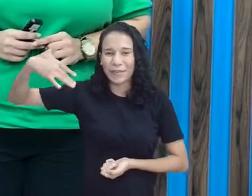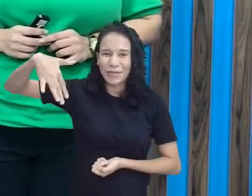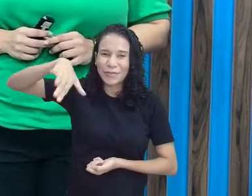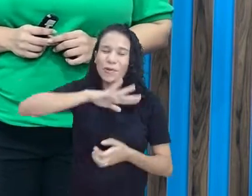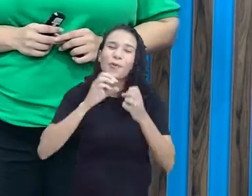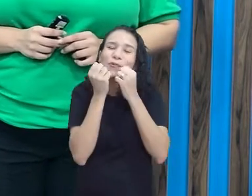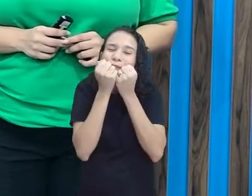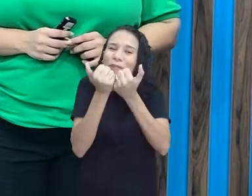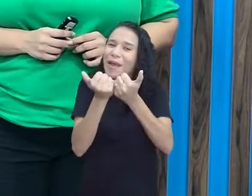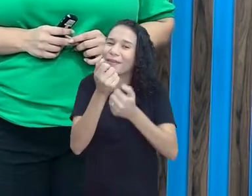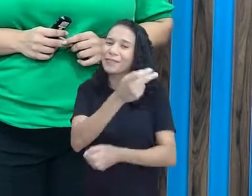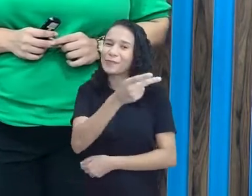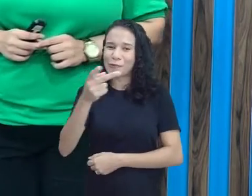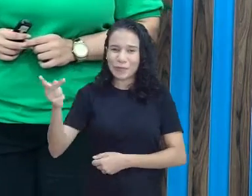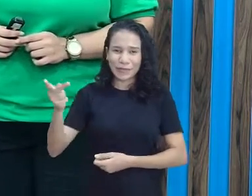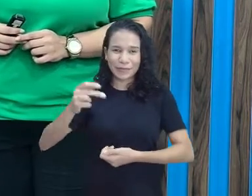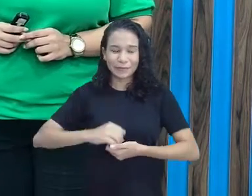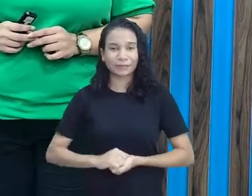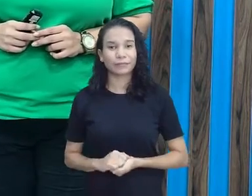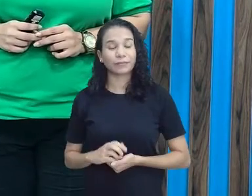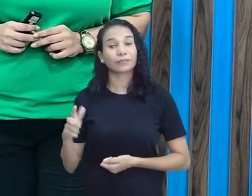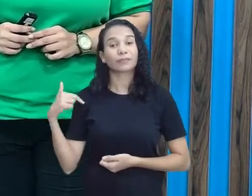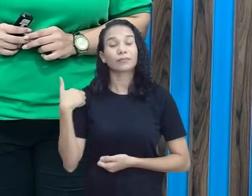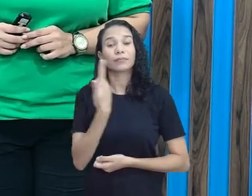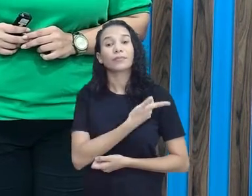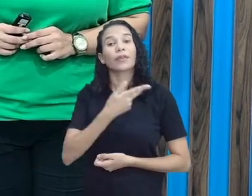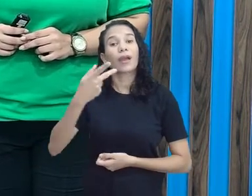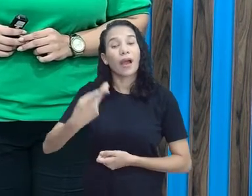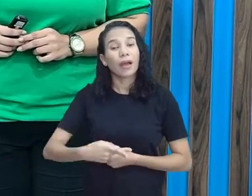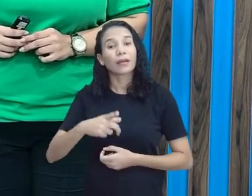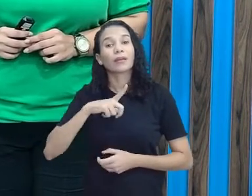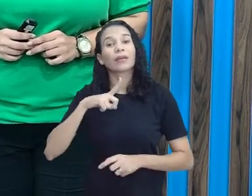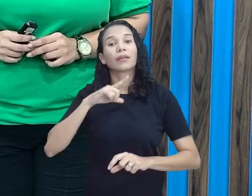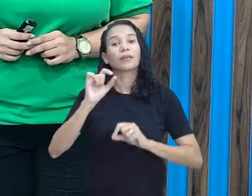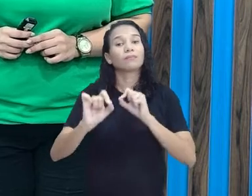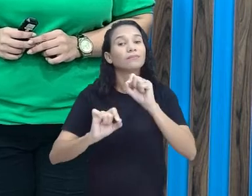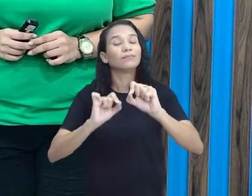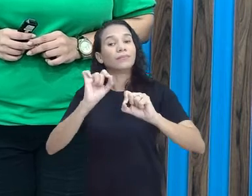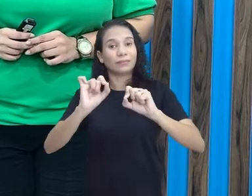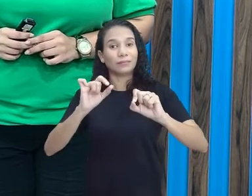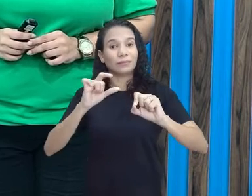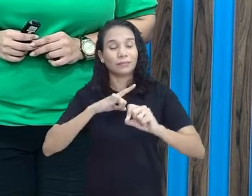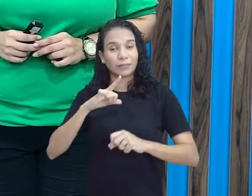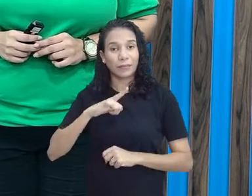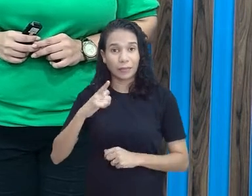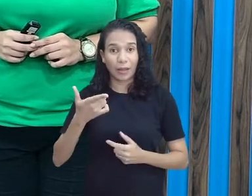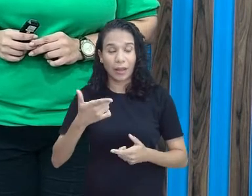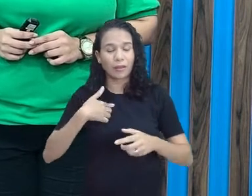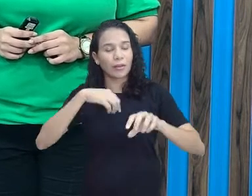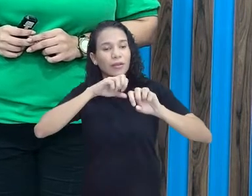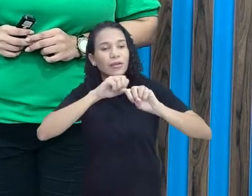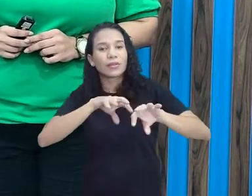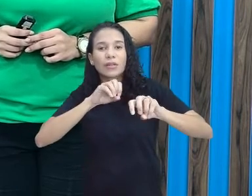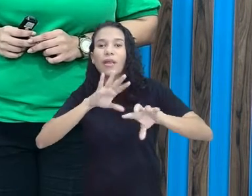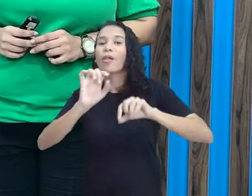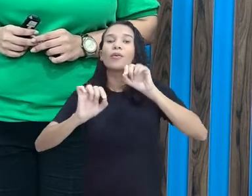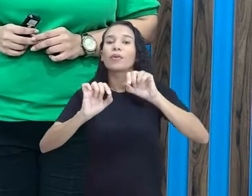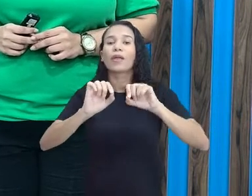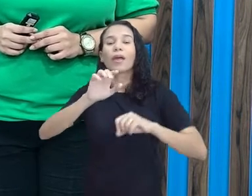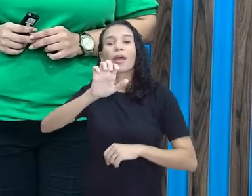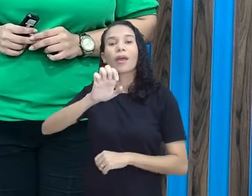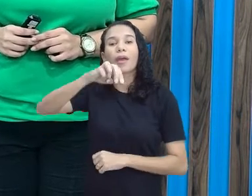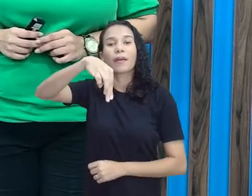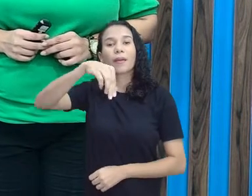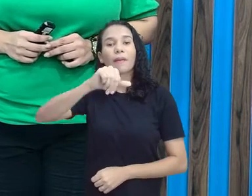pessoal, tudo bem com vocês? Estamos aqui diretamente da aula aqui da Escola Municipal